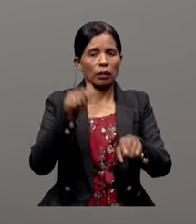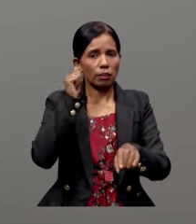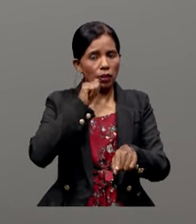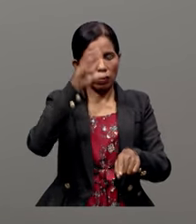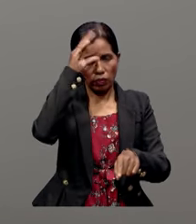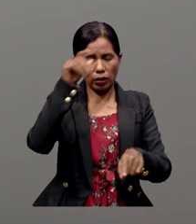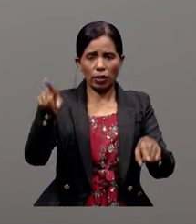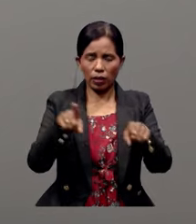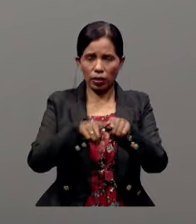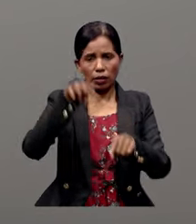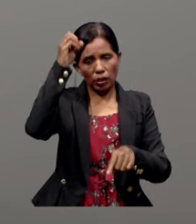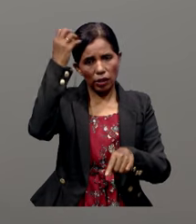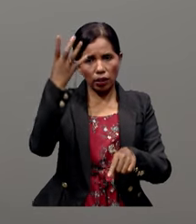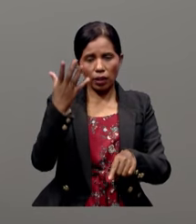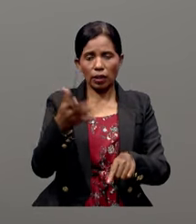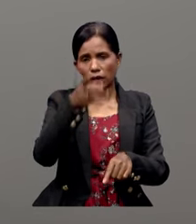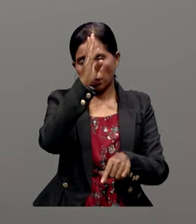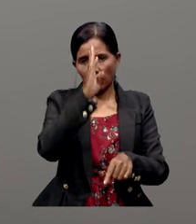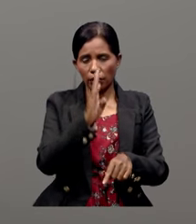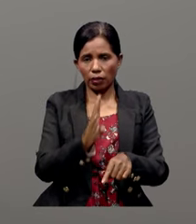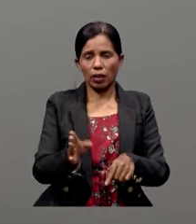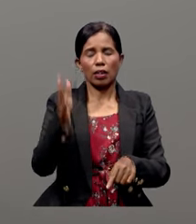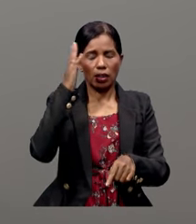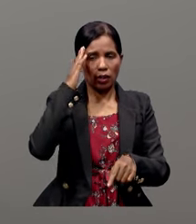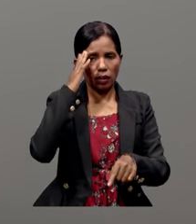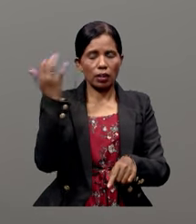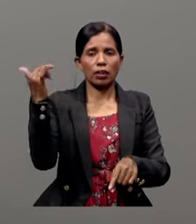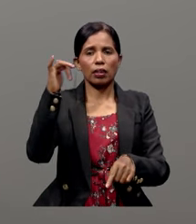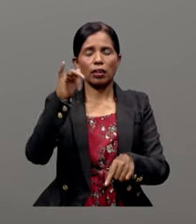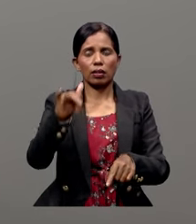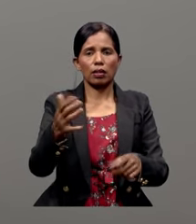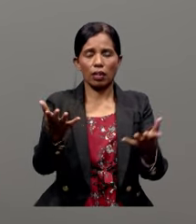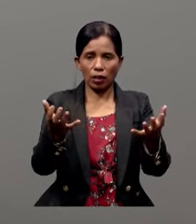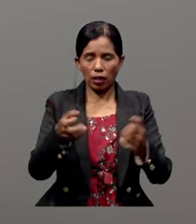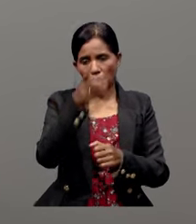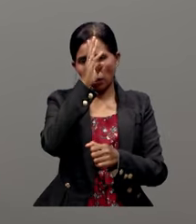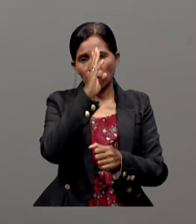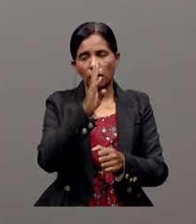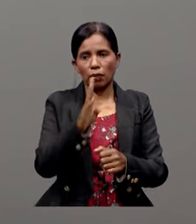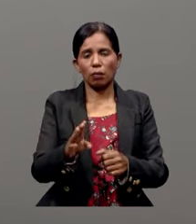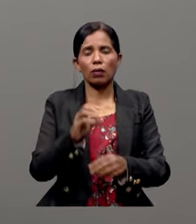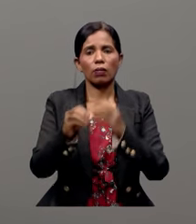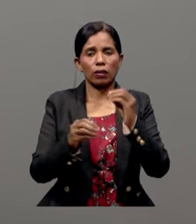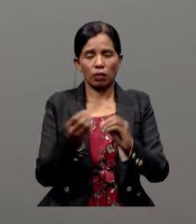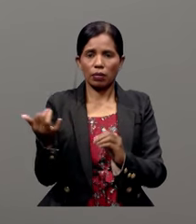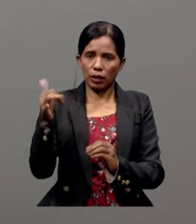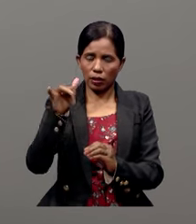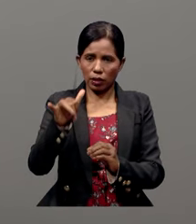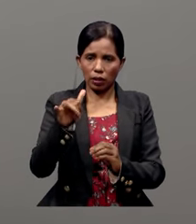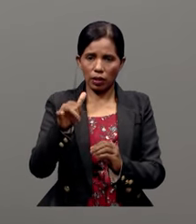pedir a graça de Deus, para conhecer melhor a vontade de Deus sobre eles e